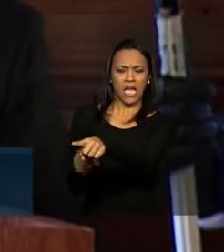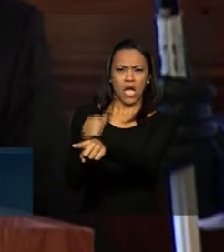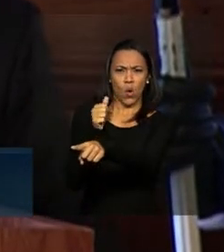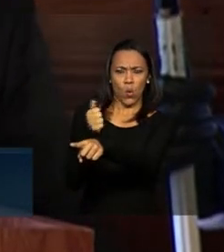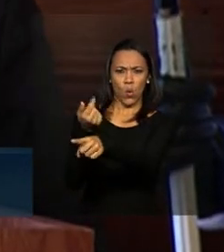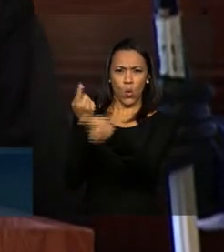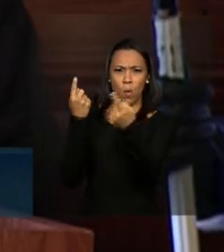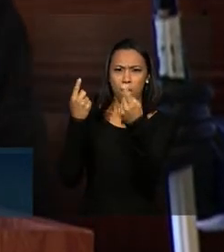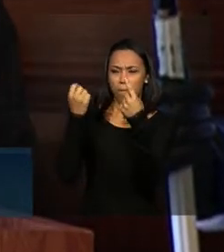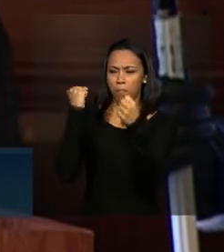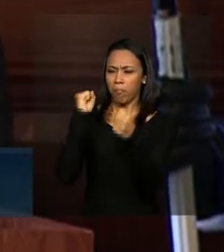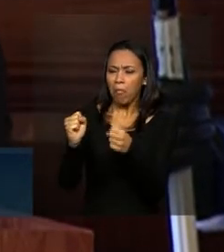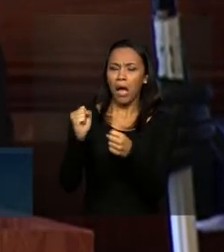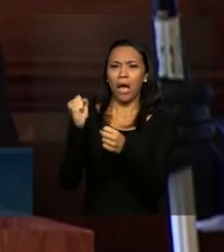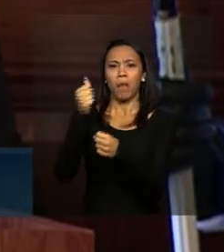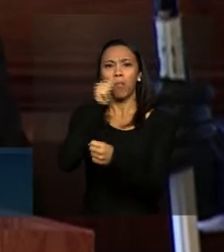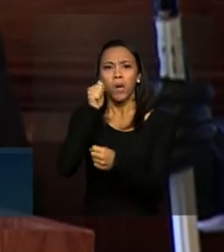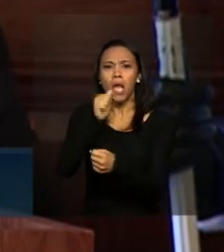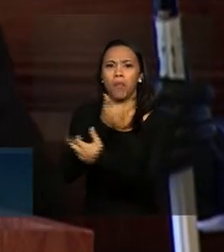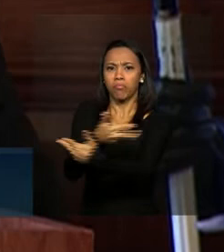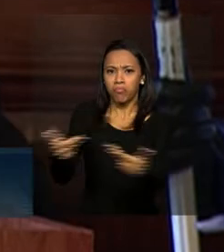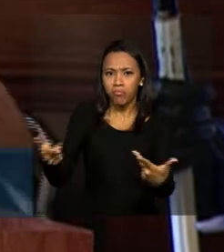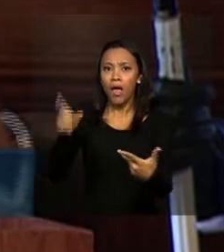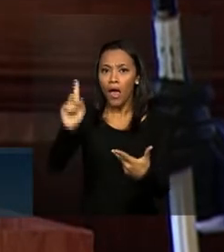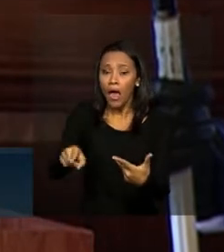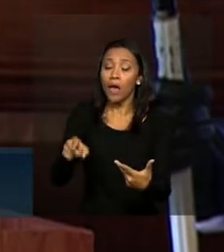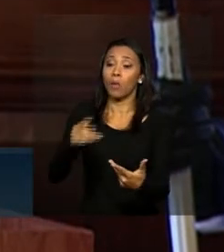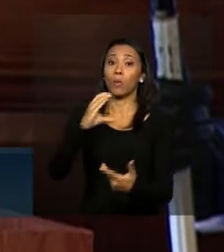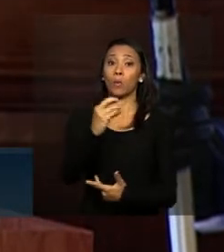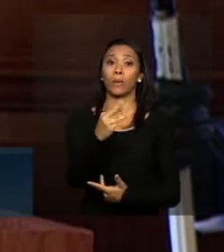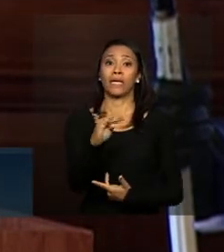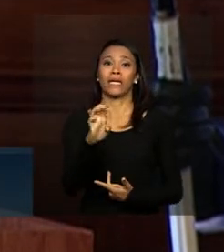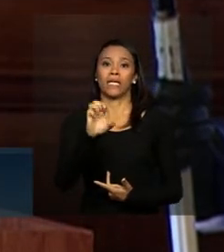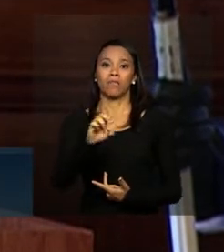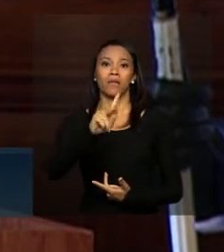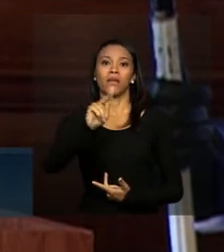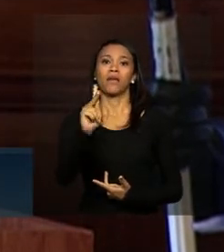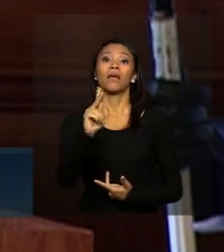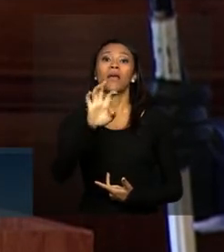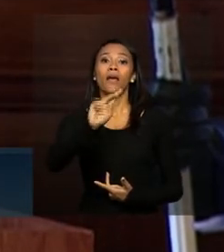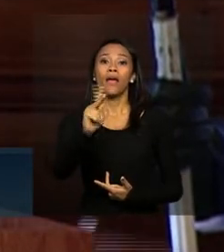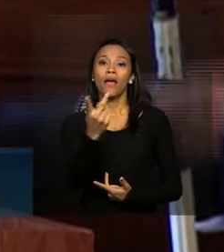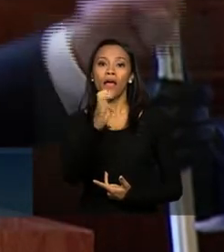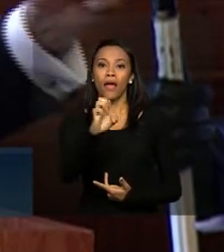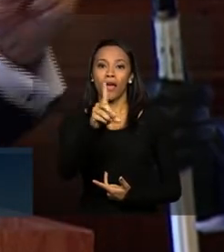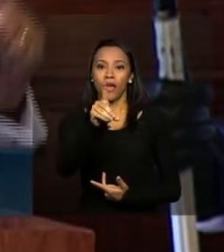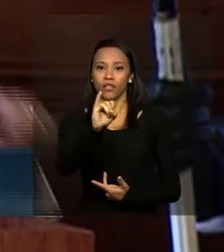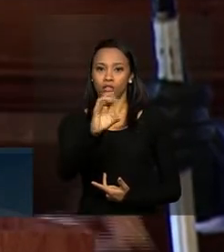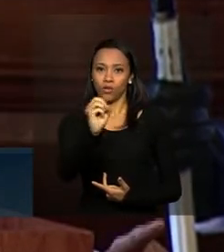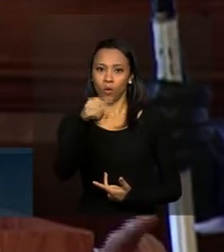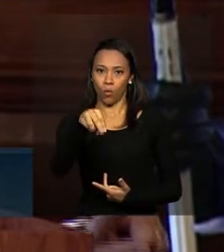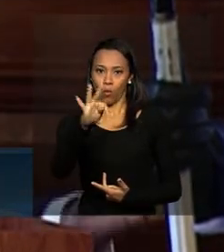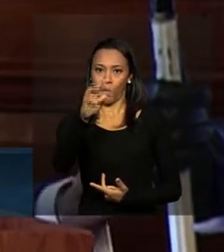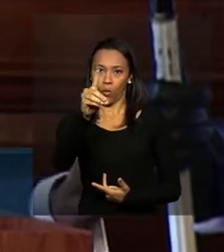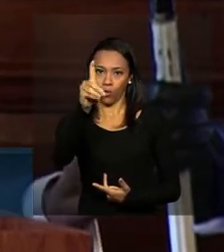é? É mais uma evolução na preservação dos direitos da mulher. E agora vem o